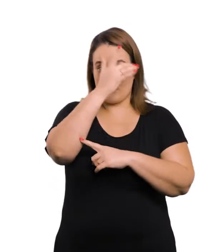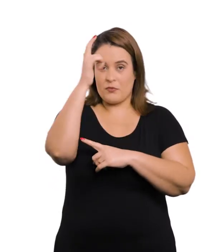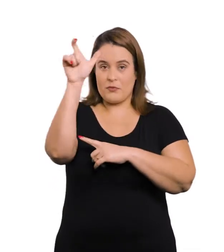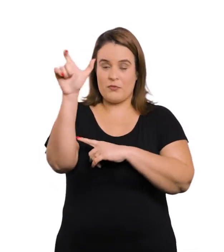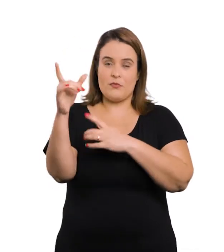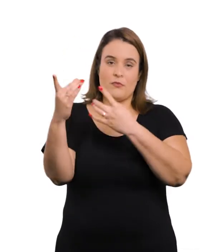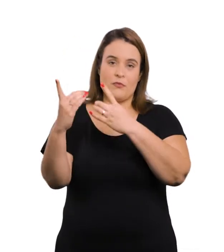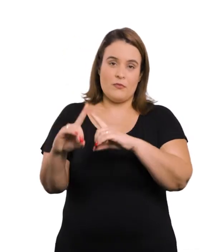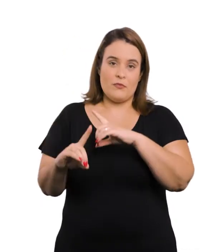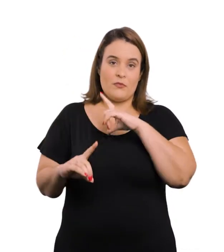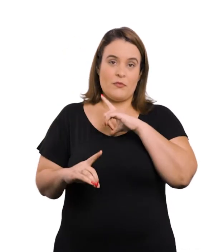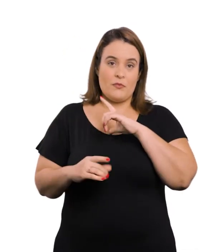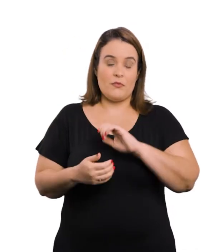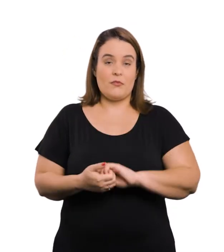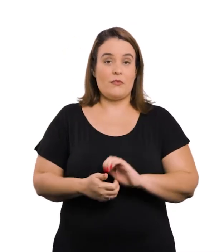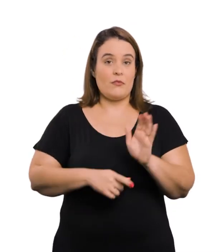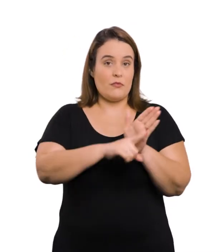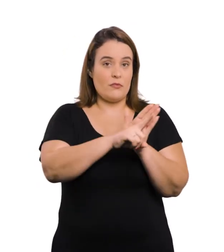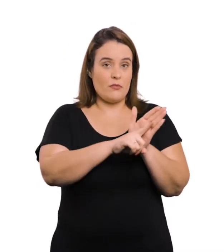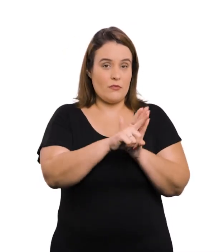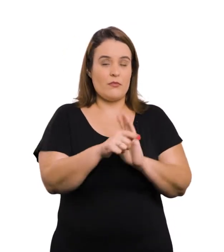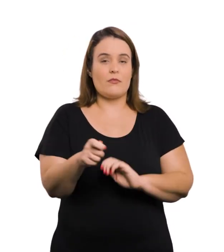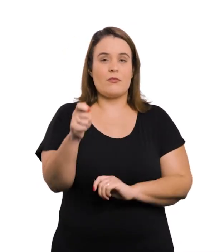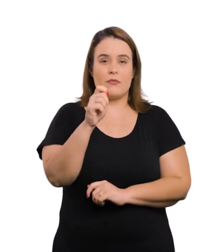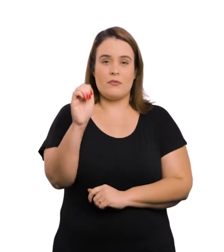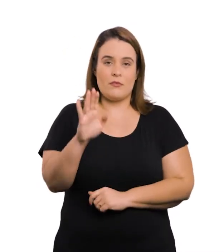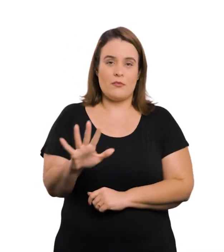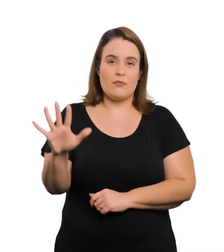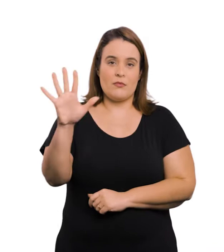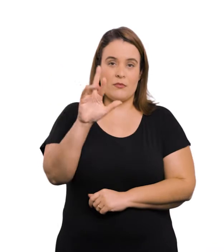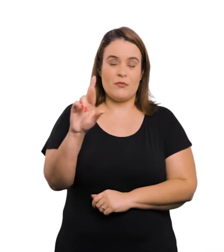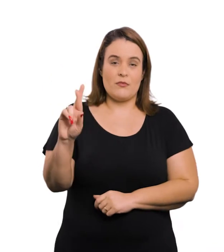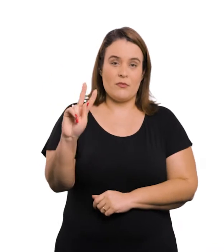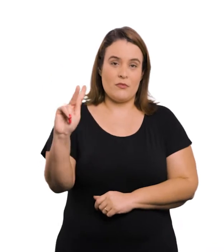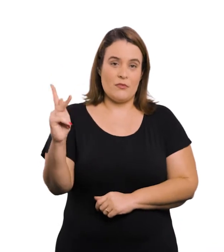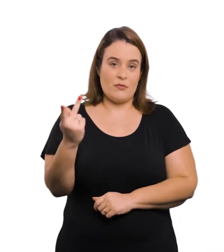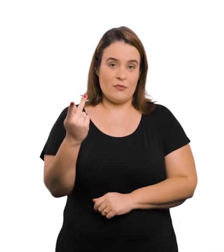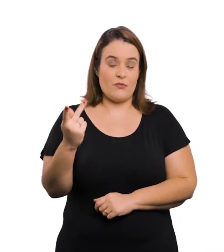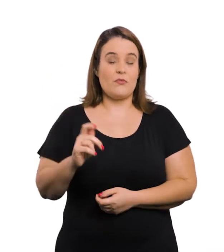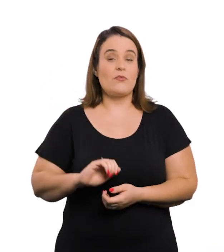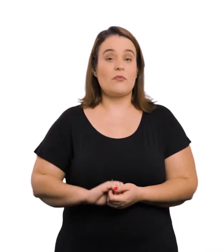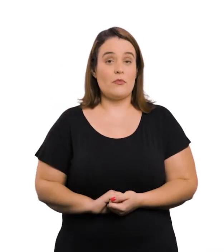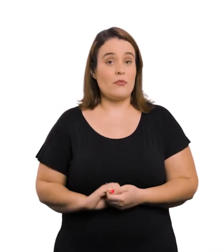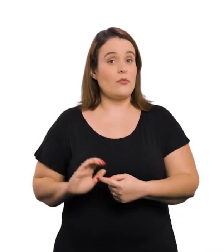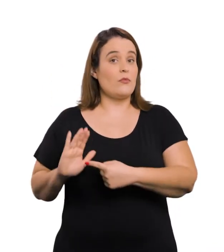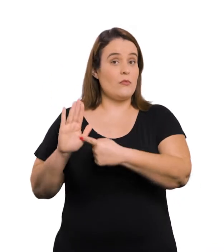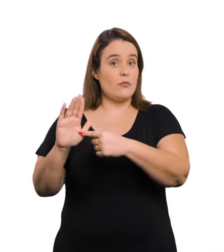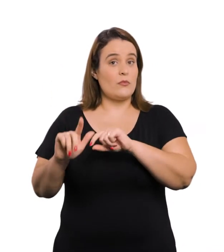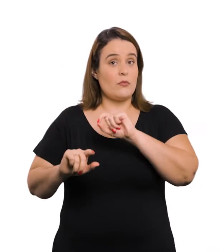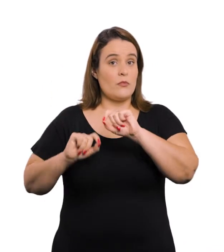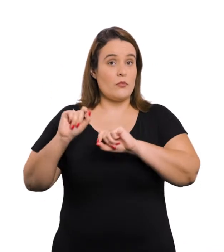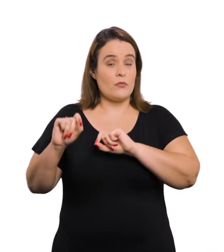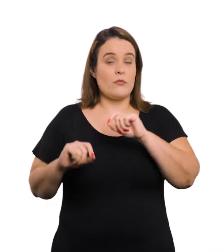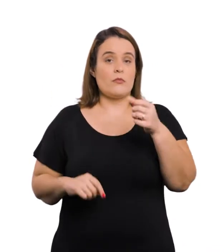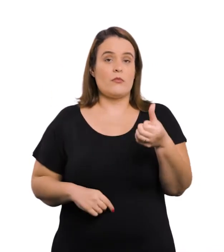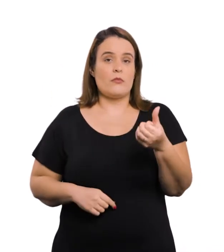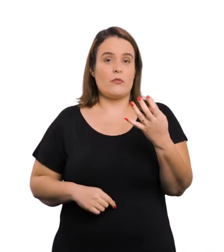com deficiência. Uma pesquisa da Associação Brasileira de Recursos Humanos, ABRH, demonstrou